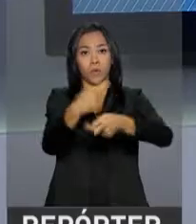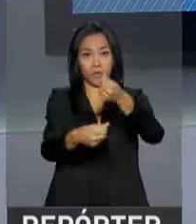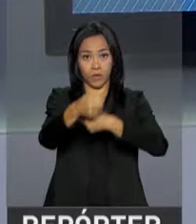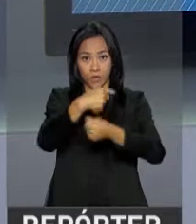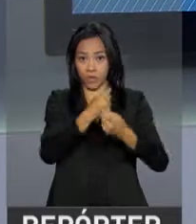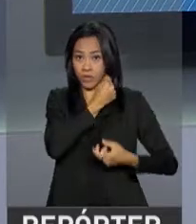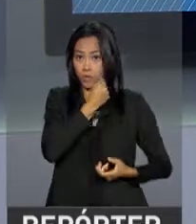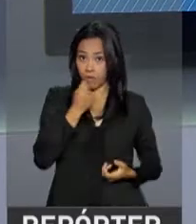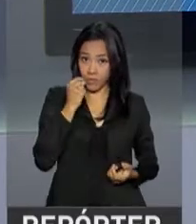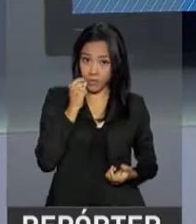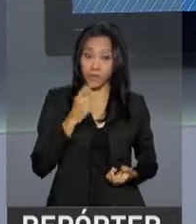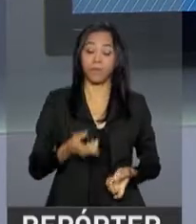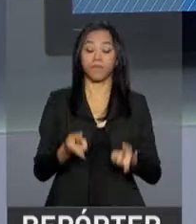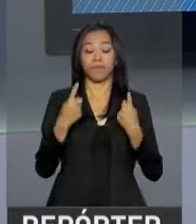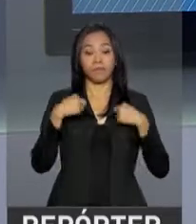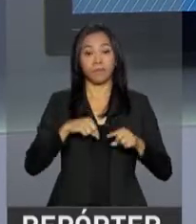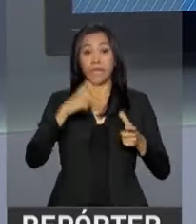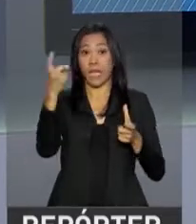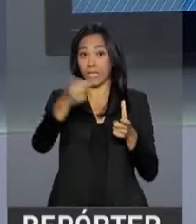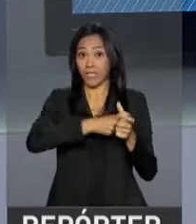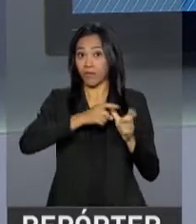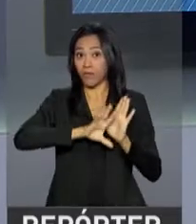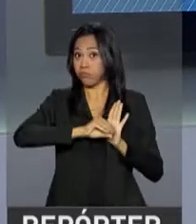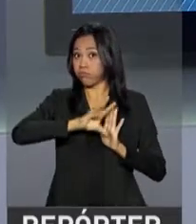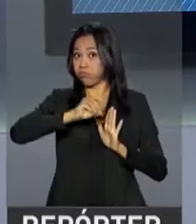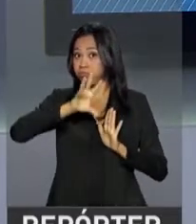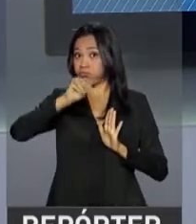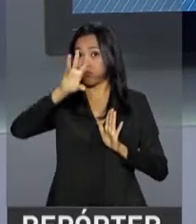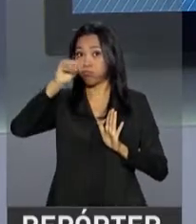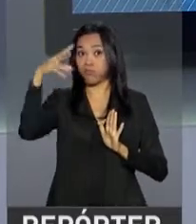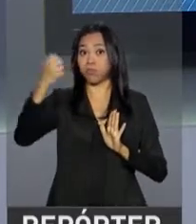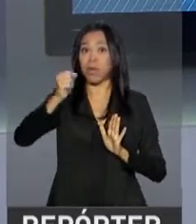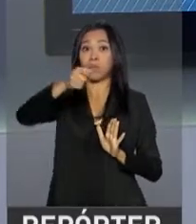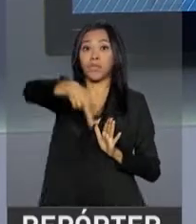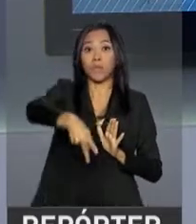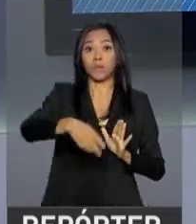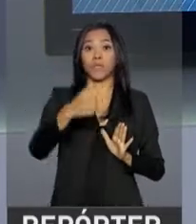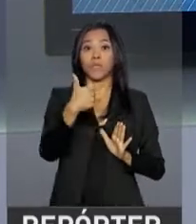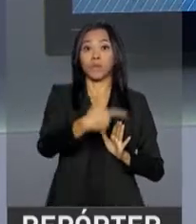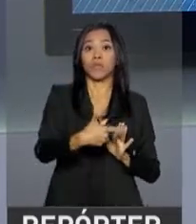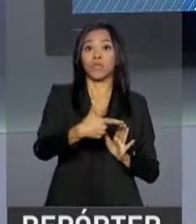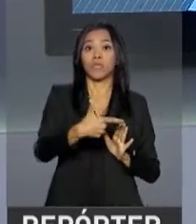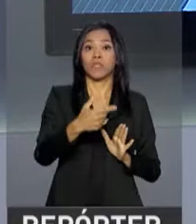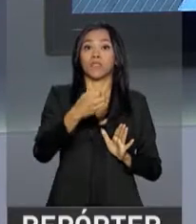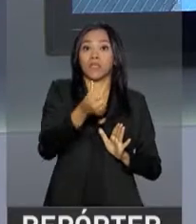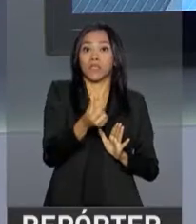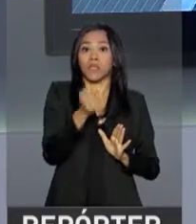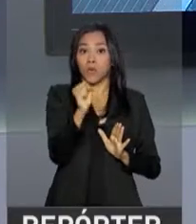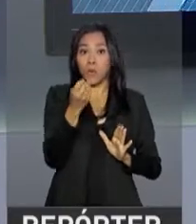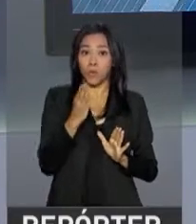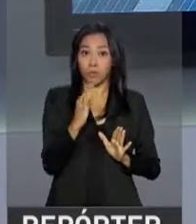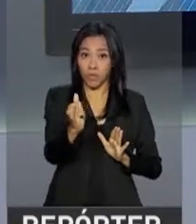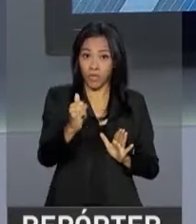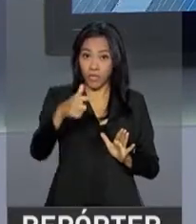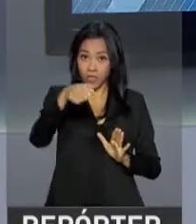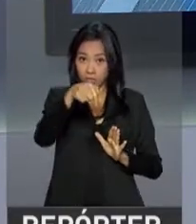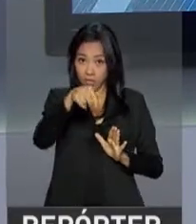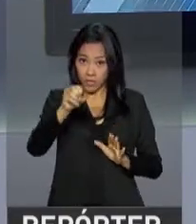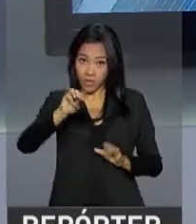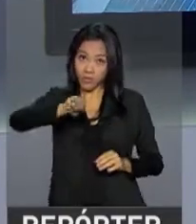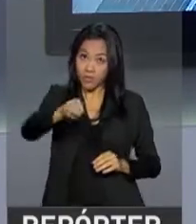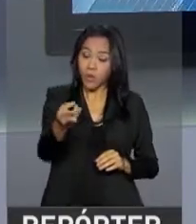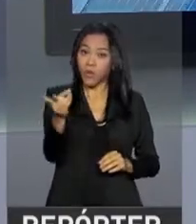o rombo da previdência social subiu para 268 bilhões e 700 milhões de reais em 2017